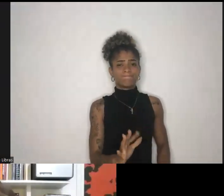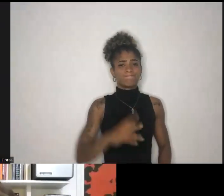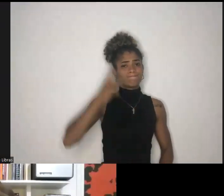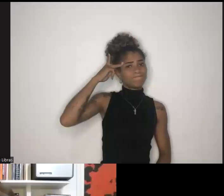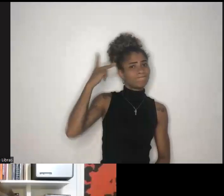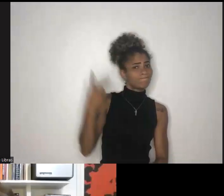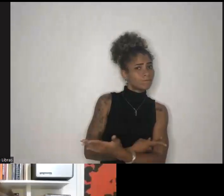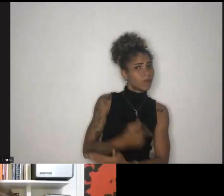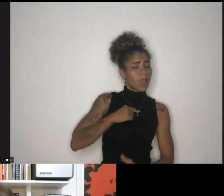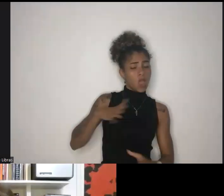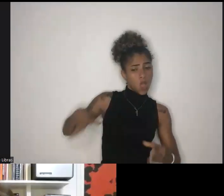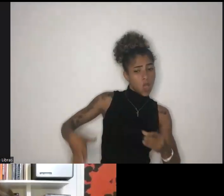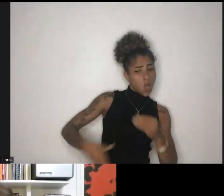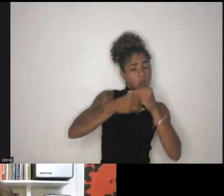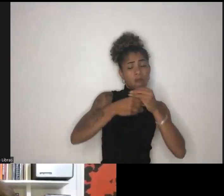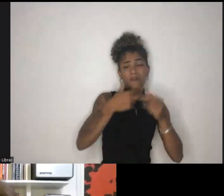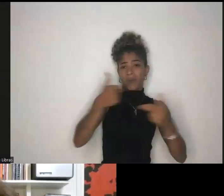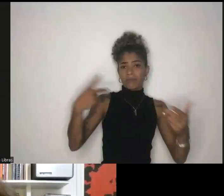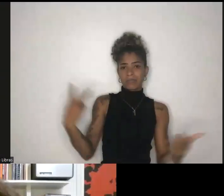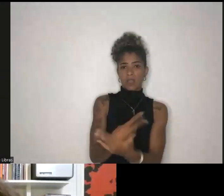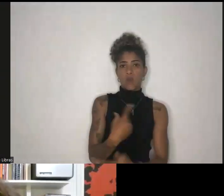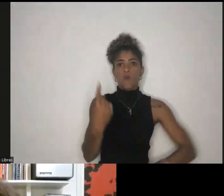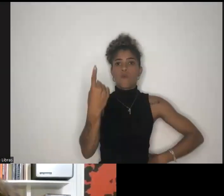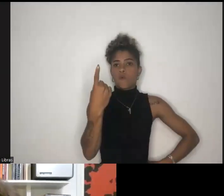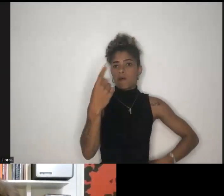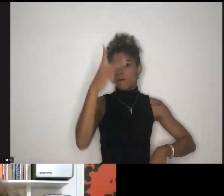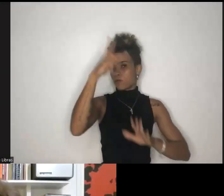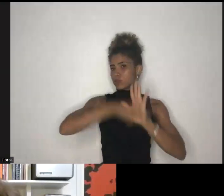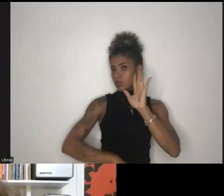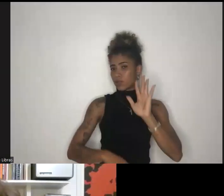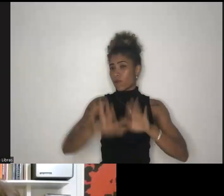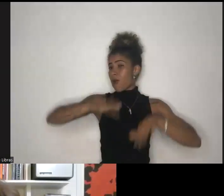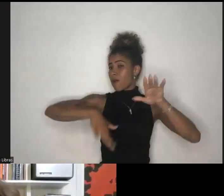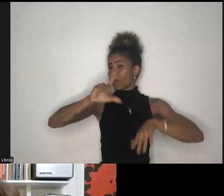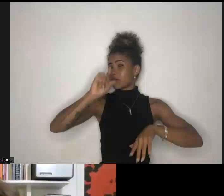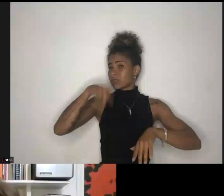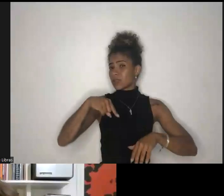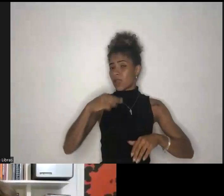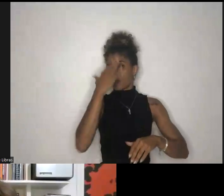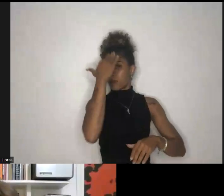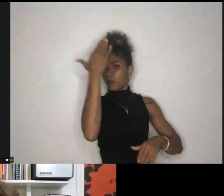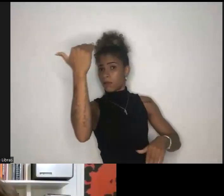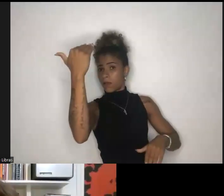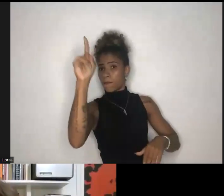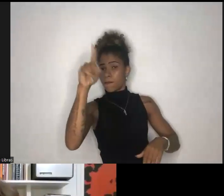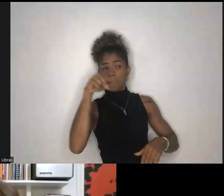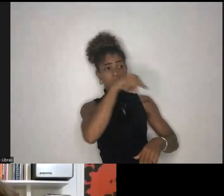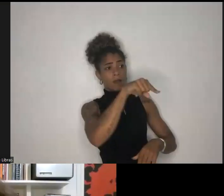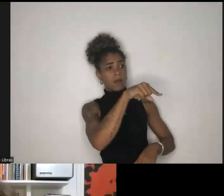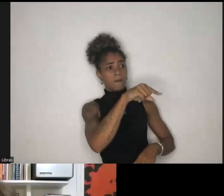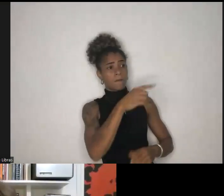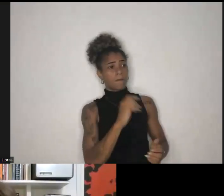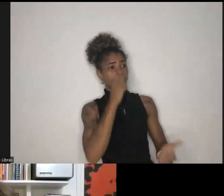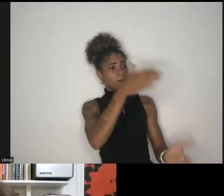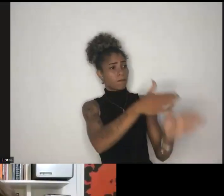é uma soma de erros eu não acho que um projeto muitas vezes ele é bem sucedido para o cliente mas a execução